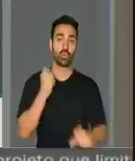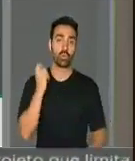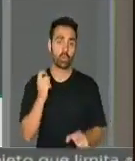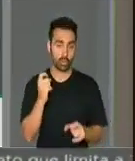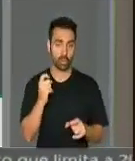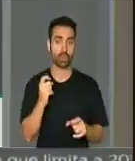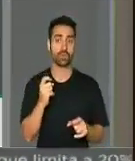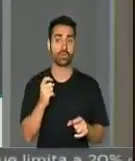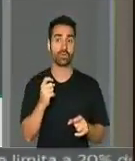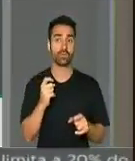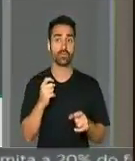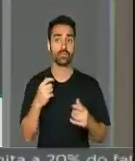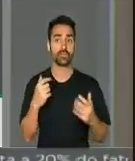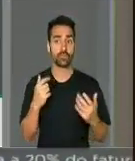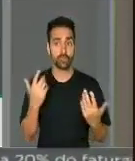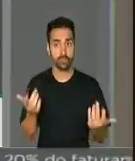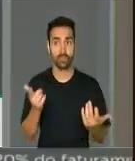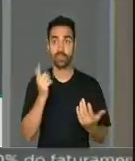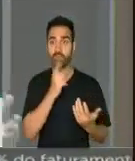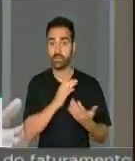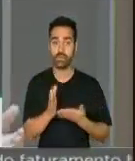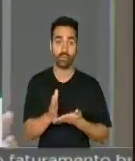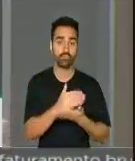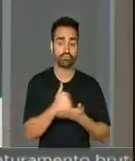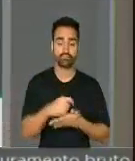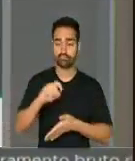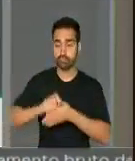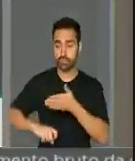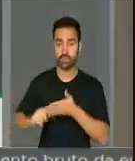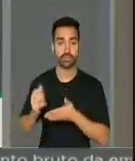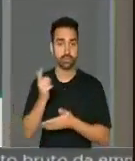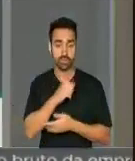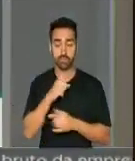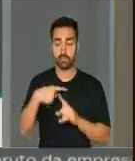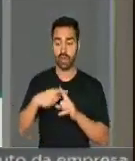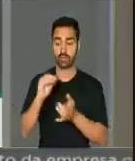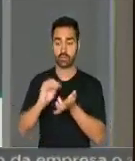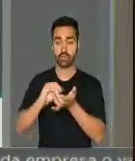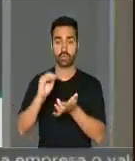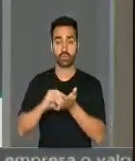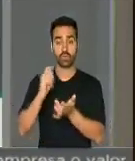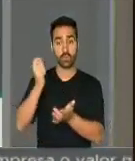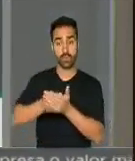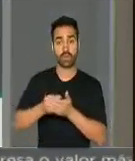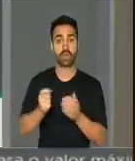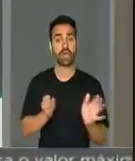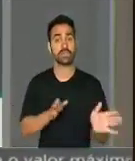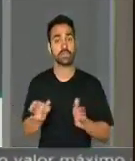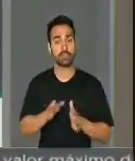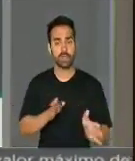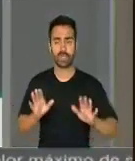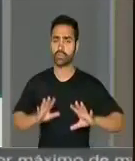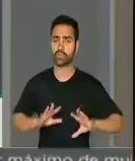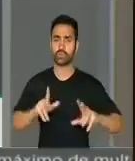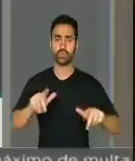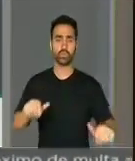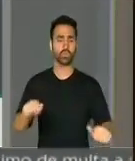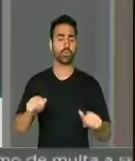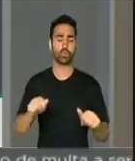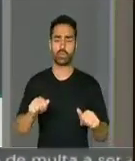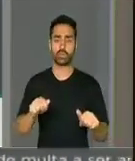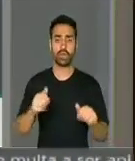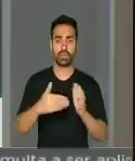sua consequente arrecadação de tributos. Ainda a obrigatoriedade da implantação de equipamentos de acessibilidade em todas as salas no